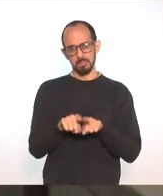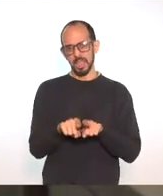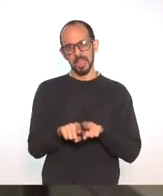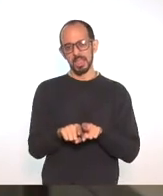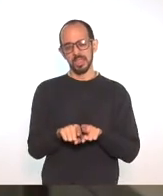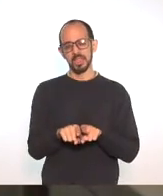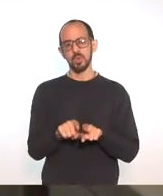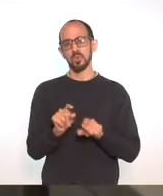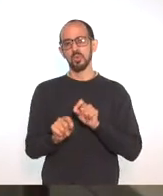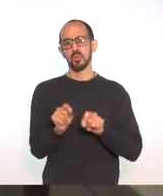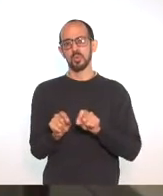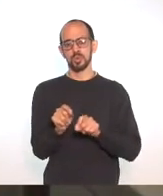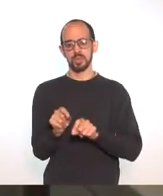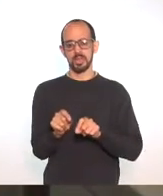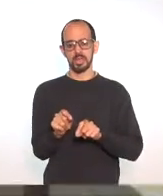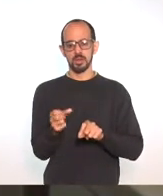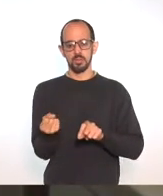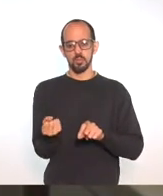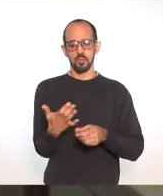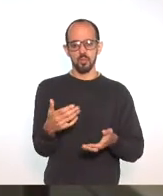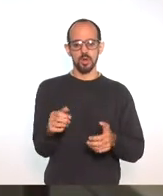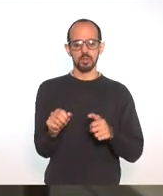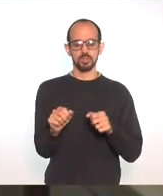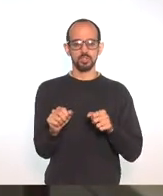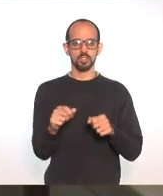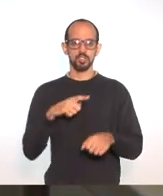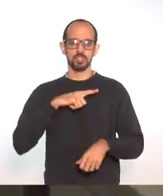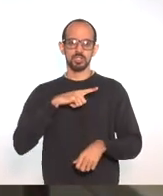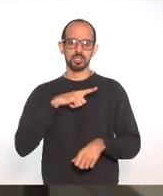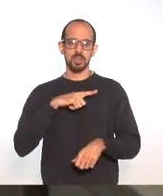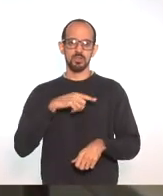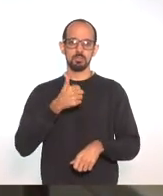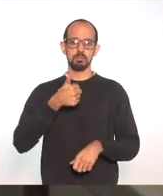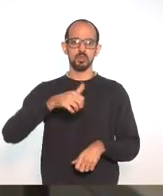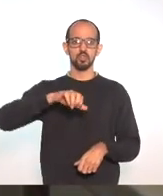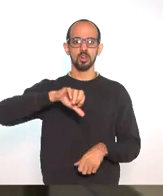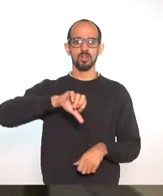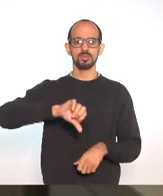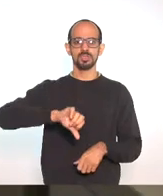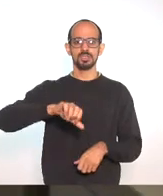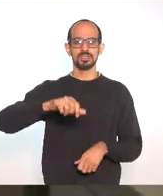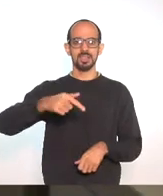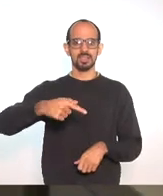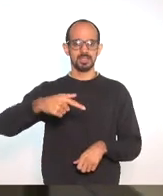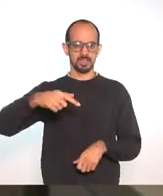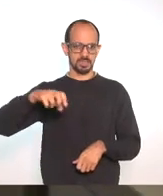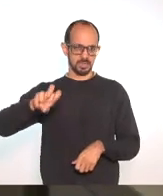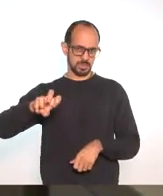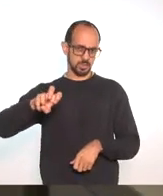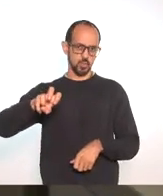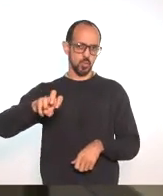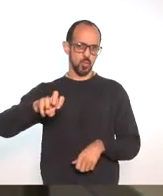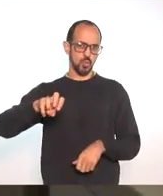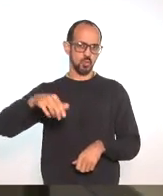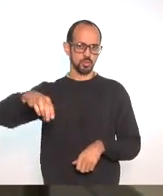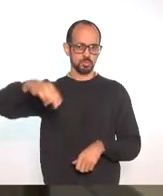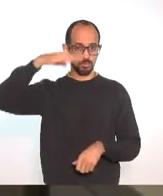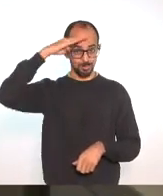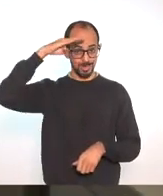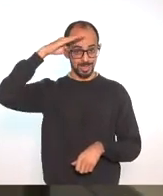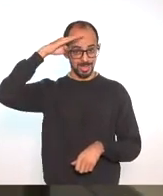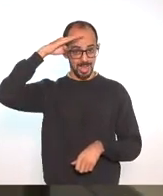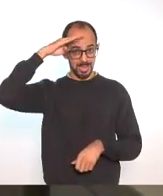o o regime ditatorial em 1975 na década de 70 e